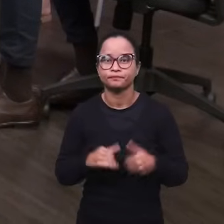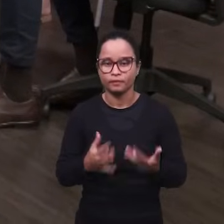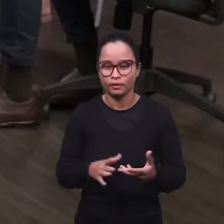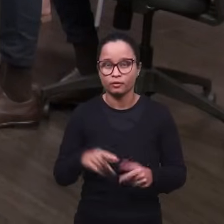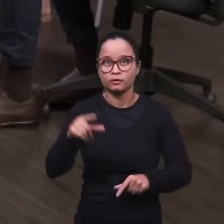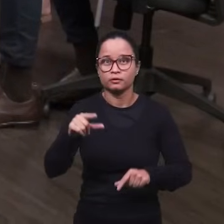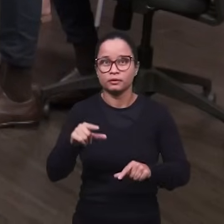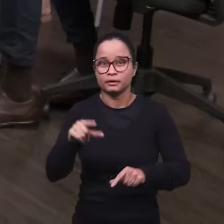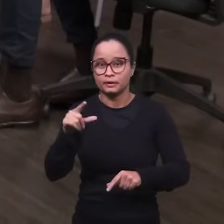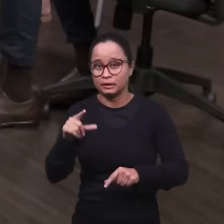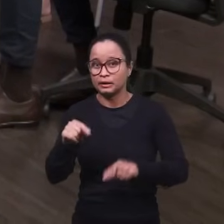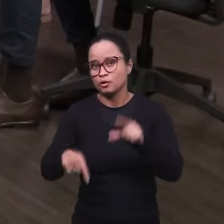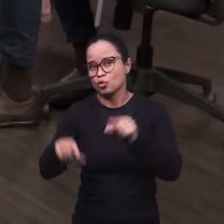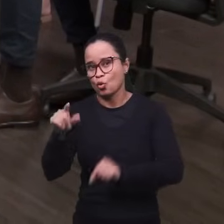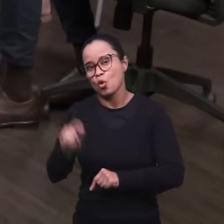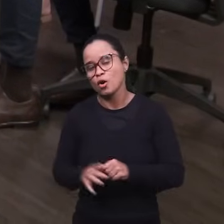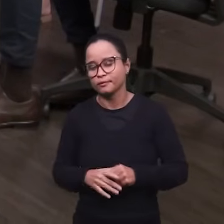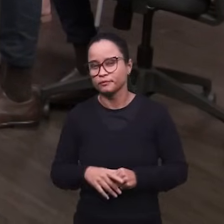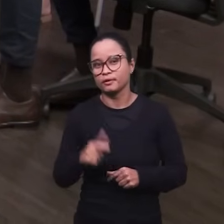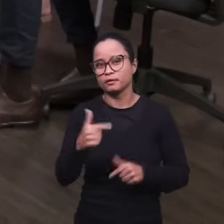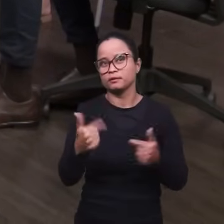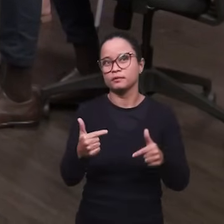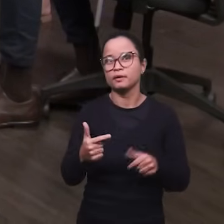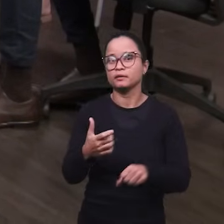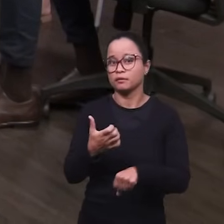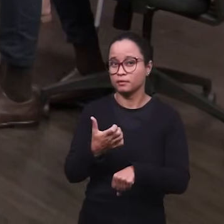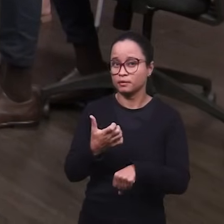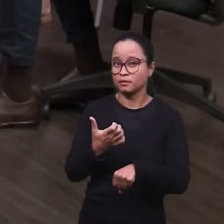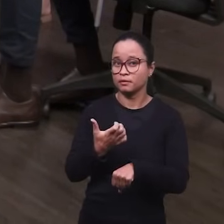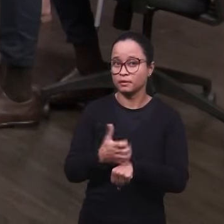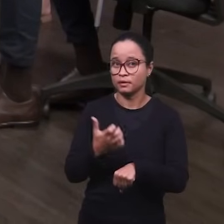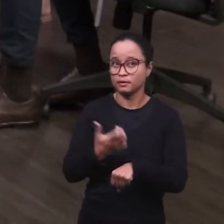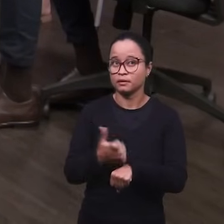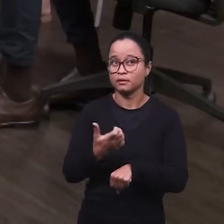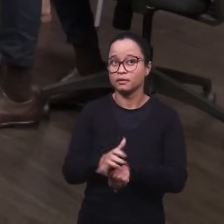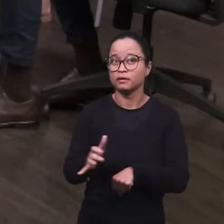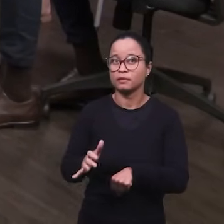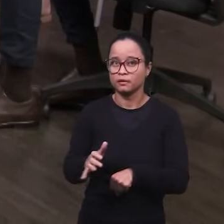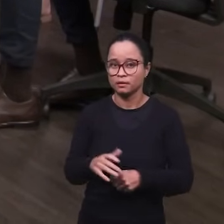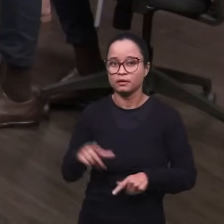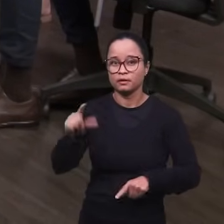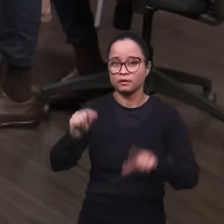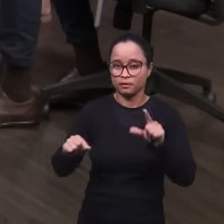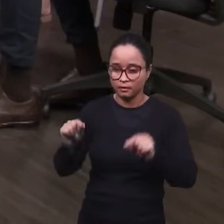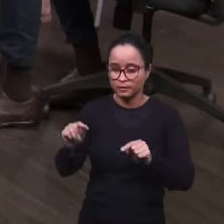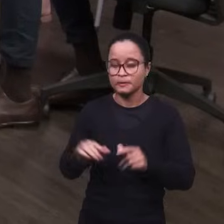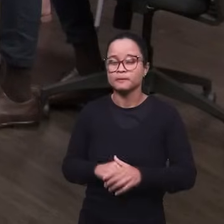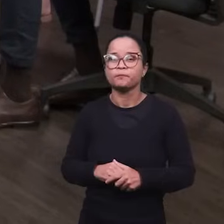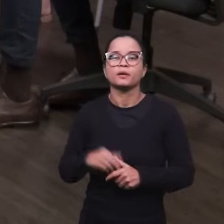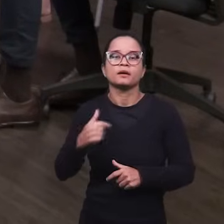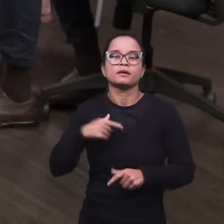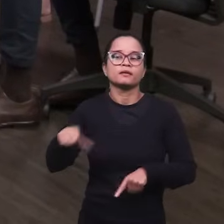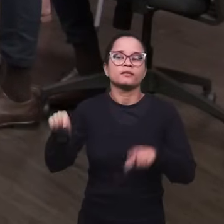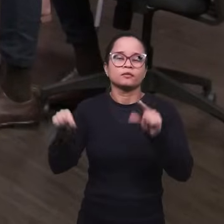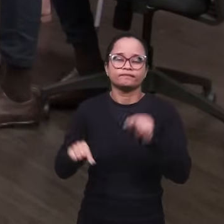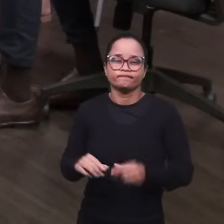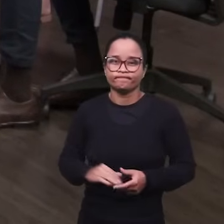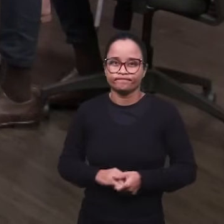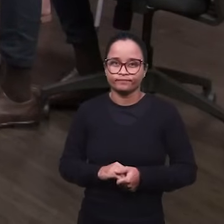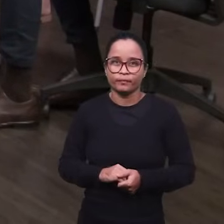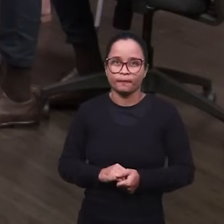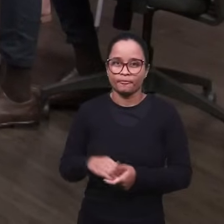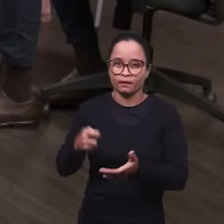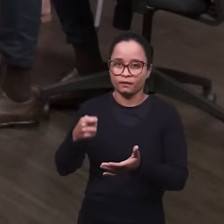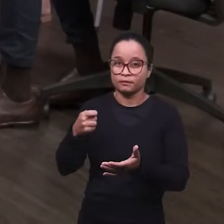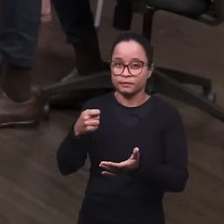do facultativo, que seria o seu caso, né? Você não trabalha, então você só pode pagar como contribuinte facultativo. Você tem a opção de pagar